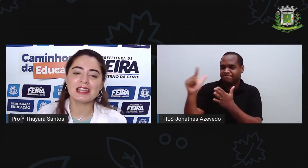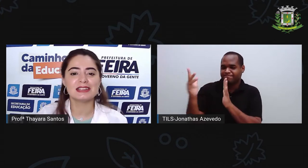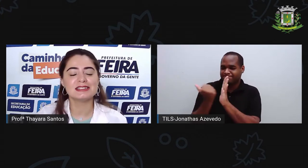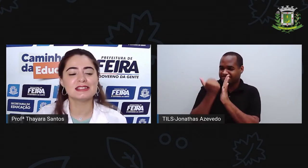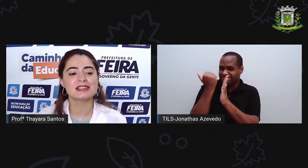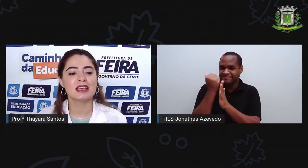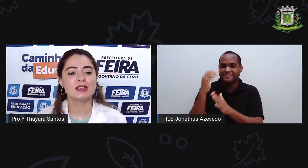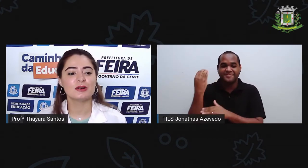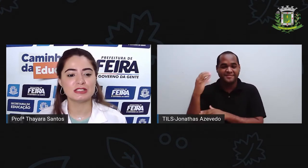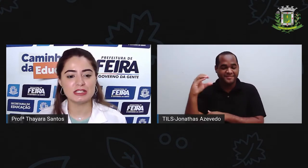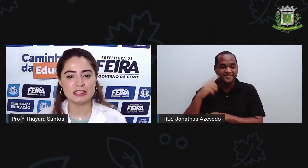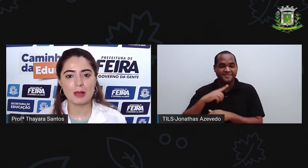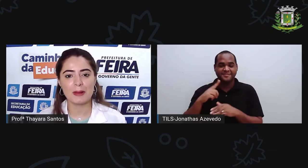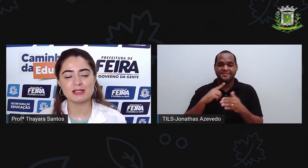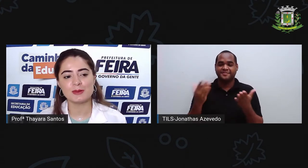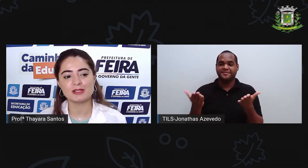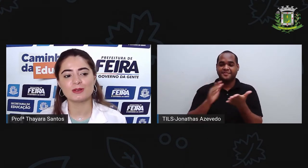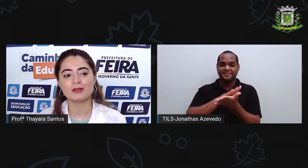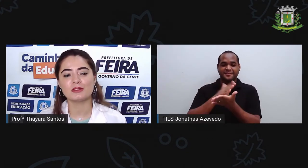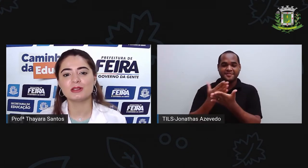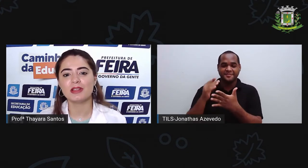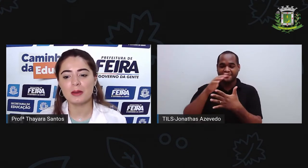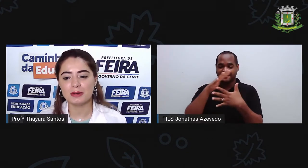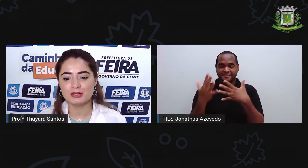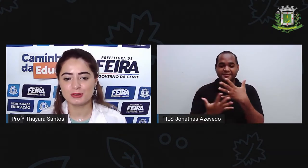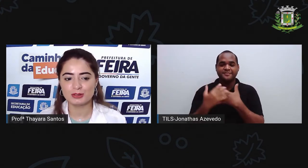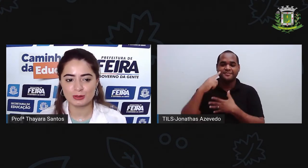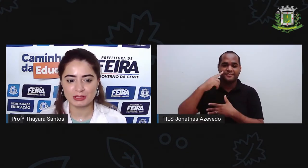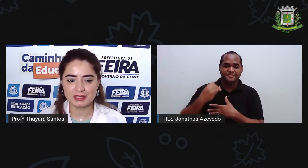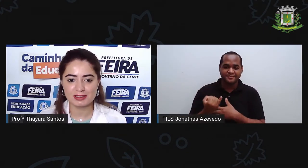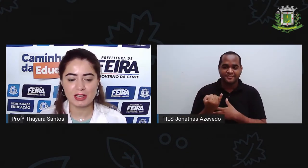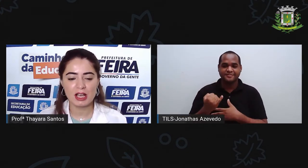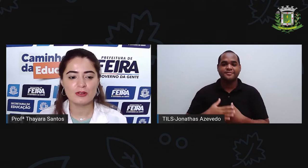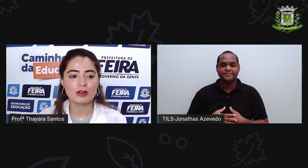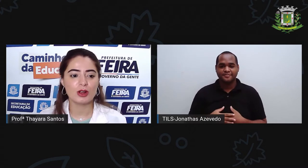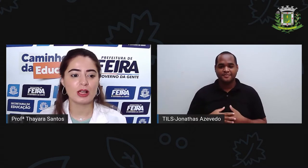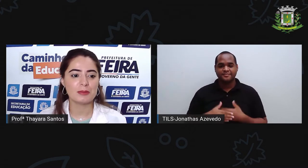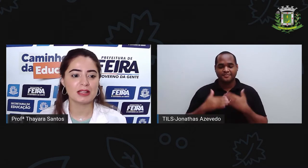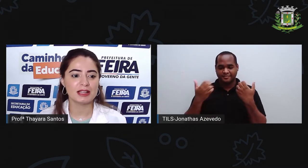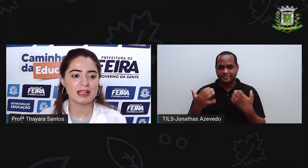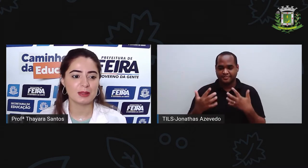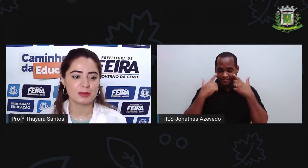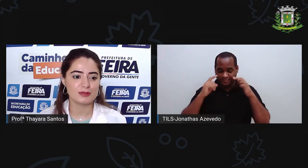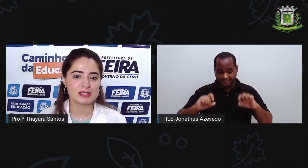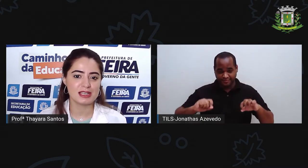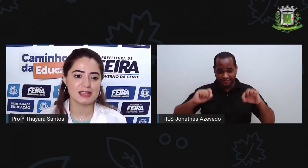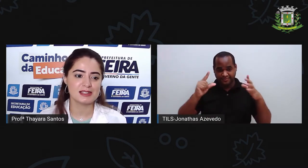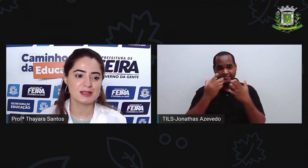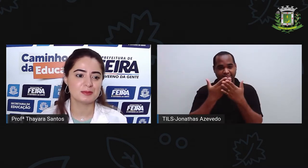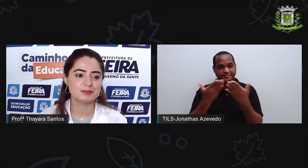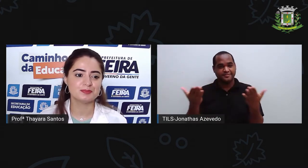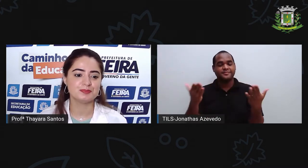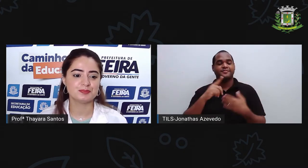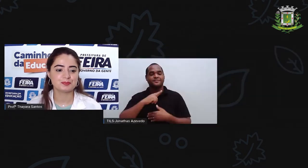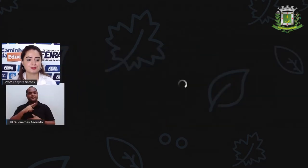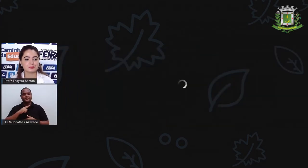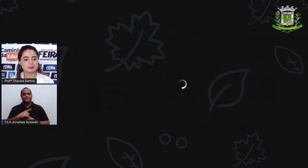de ciência e hoje a gente tem a participação do nosso intérprete, Jônatas. Vou colocar minha tela aqui para vocês.